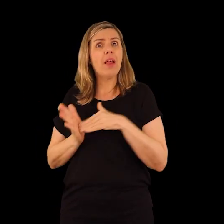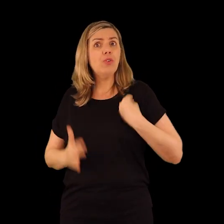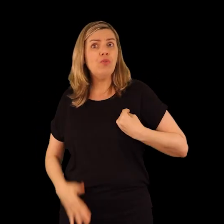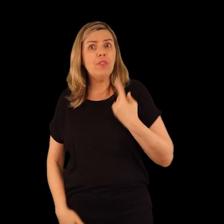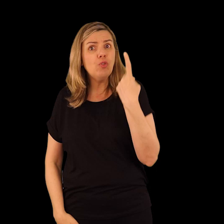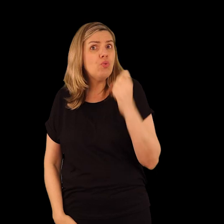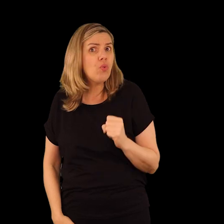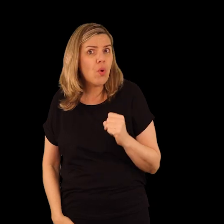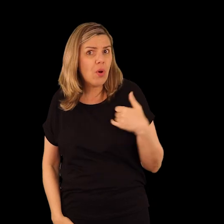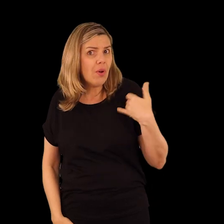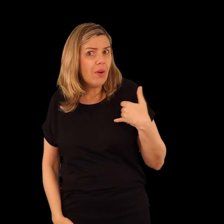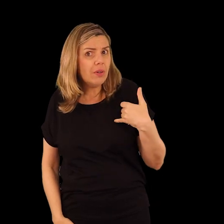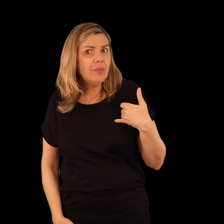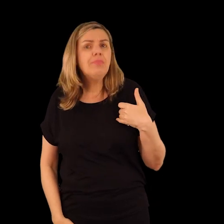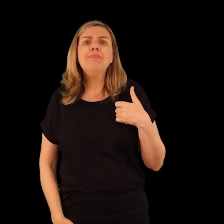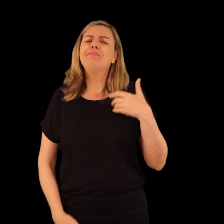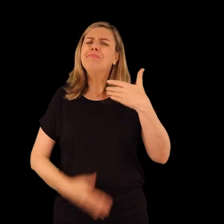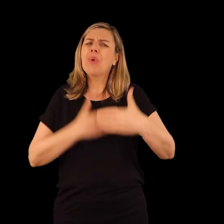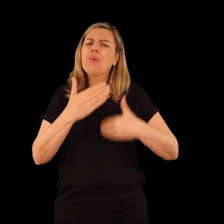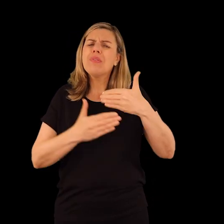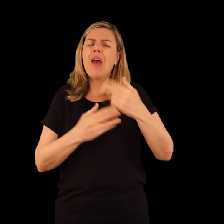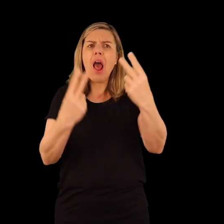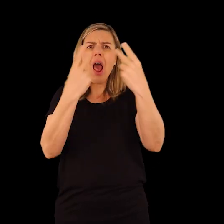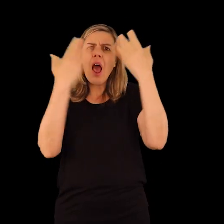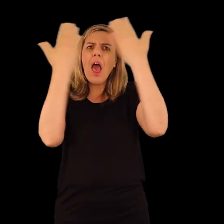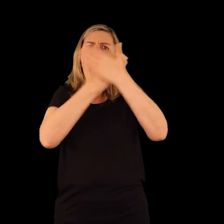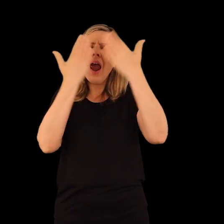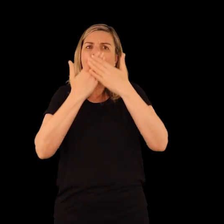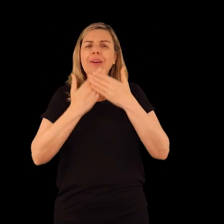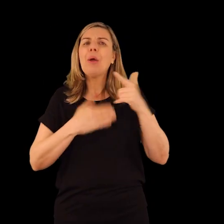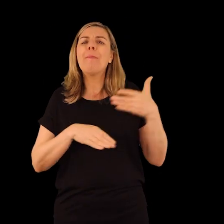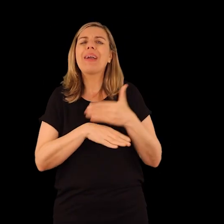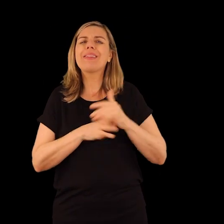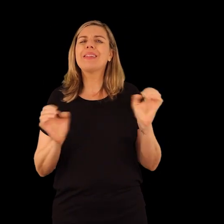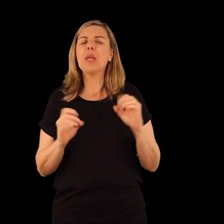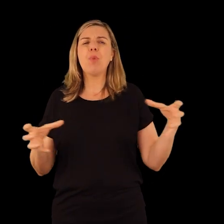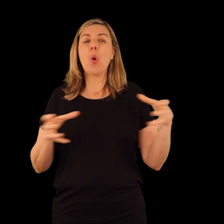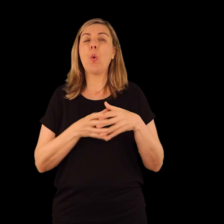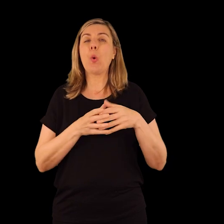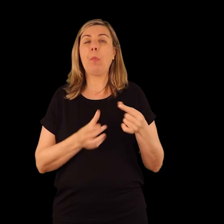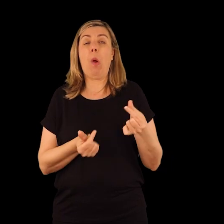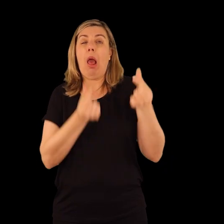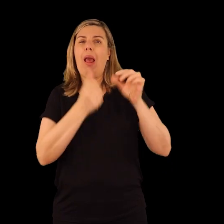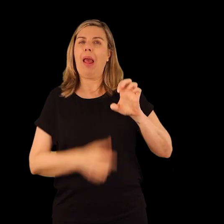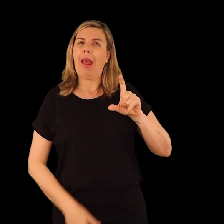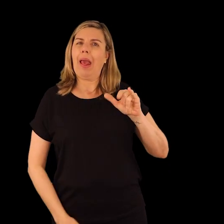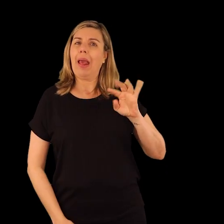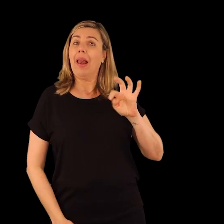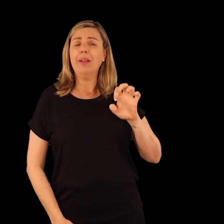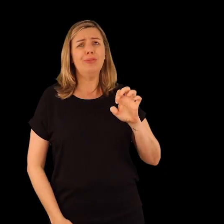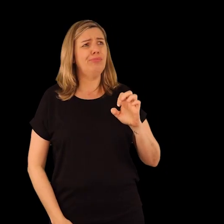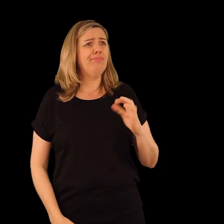de invisibilidade, né, para quem não fazia parte da elite local, né, é um processo que acontece